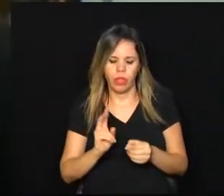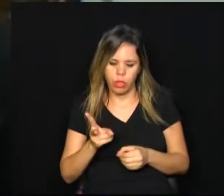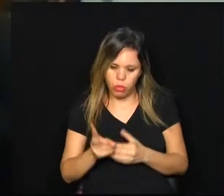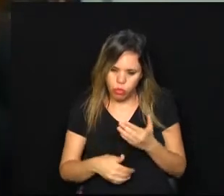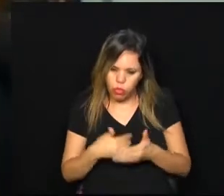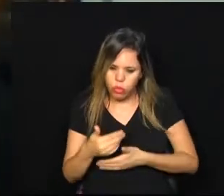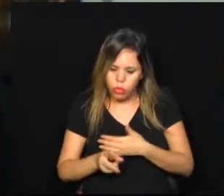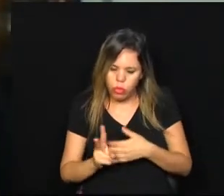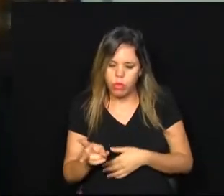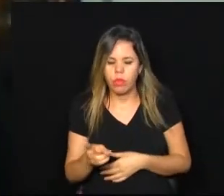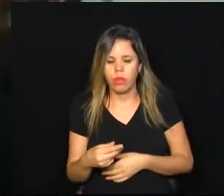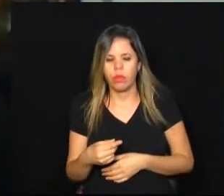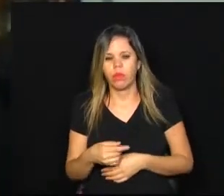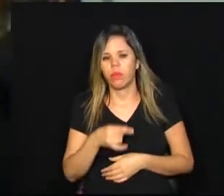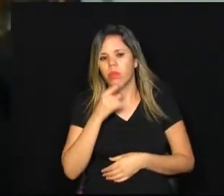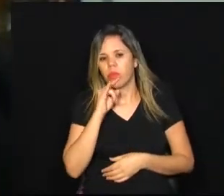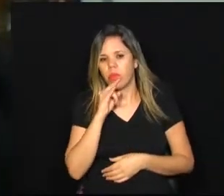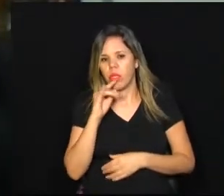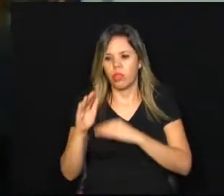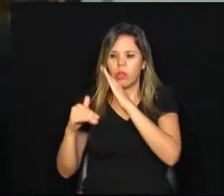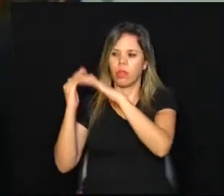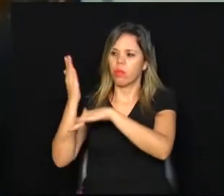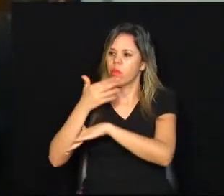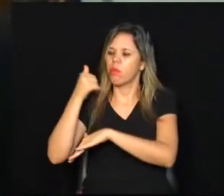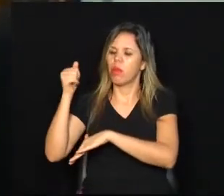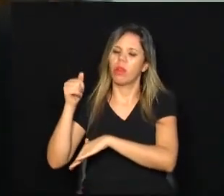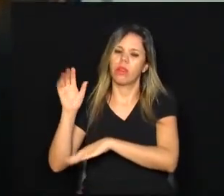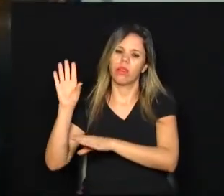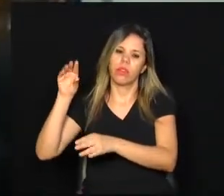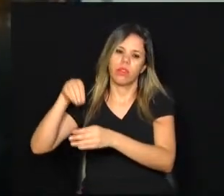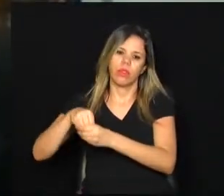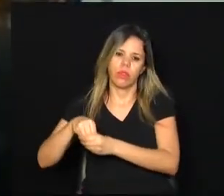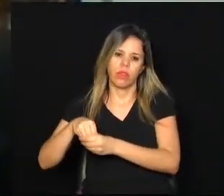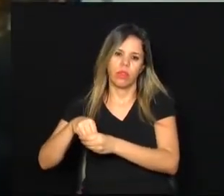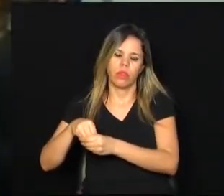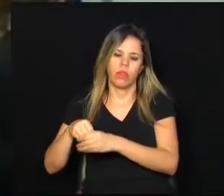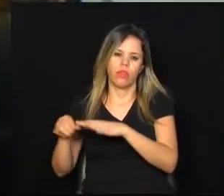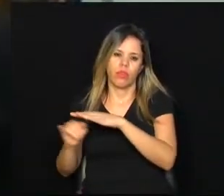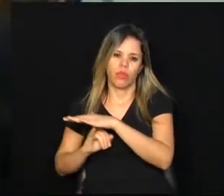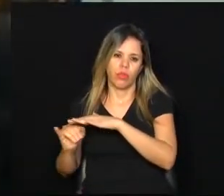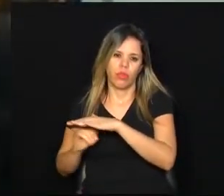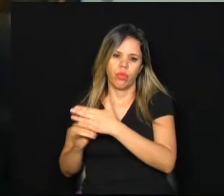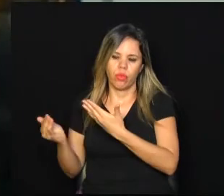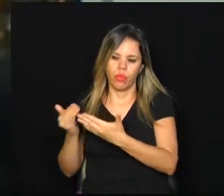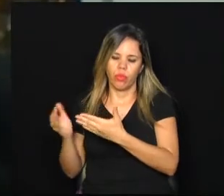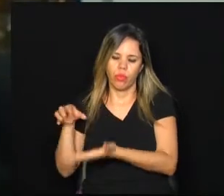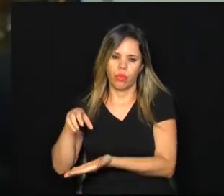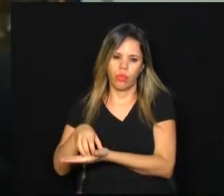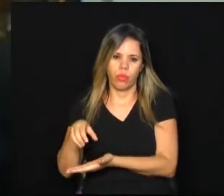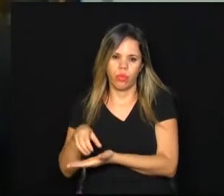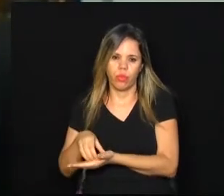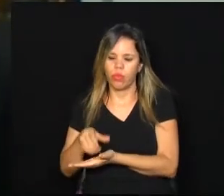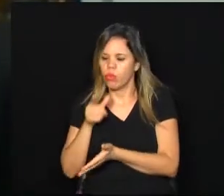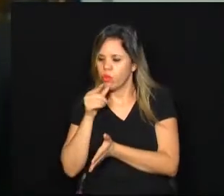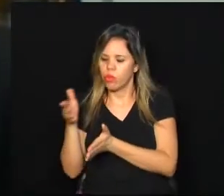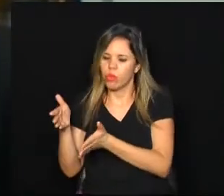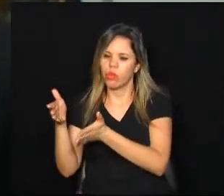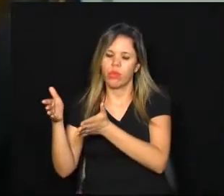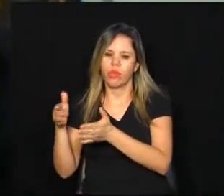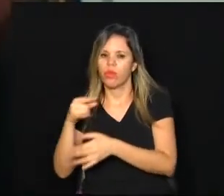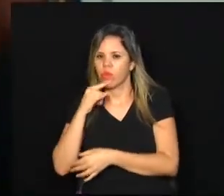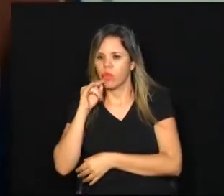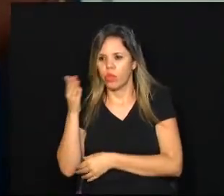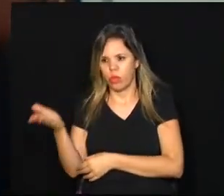Tá. Que aonde Piracicaba evoluiu, dentro do nosso consórcio intermunicipal, do nosso comitê de bacias, que